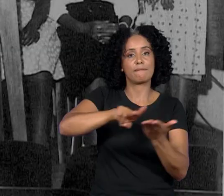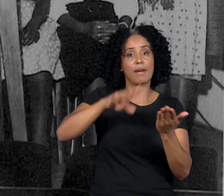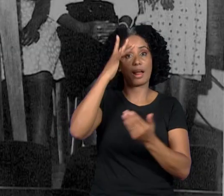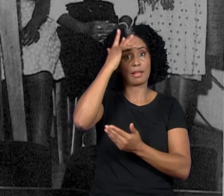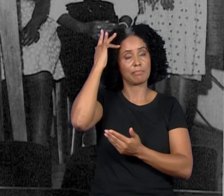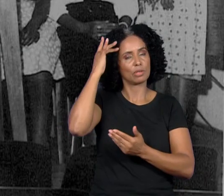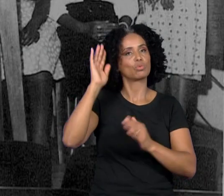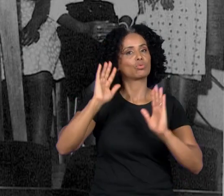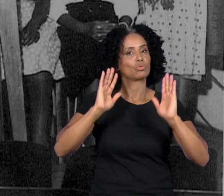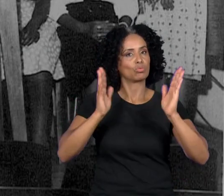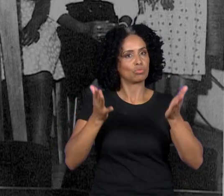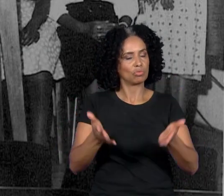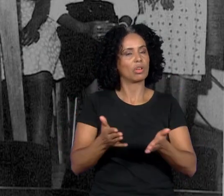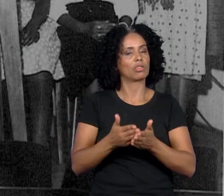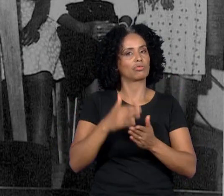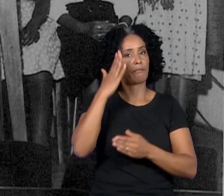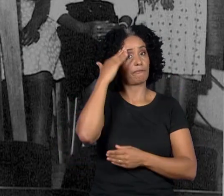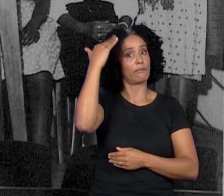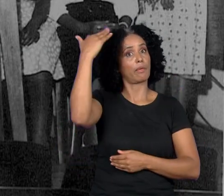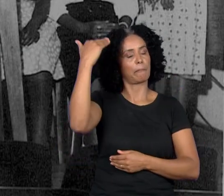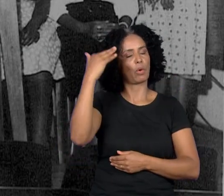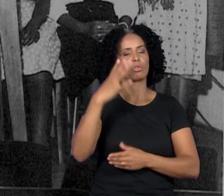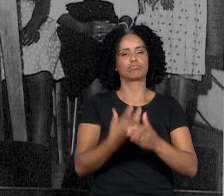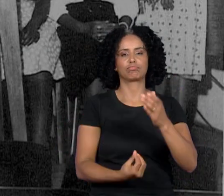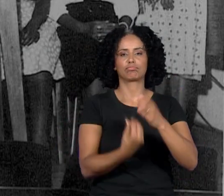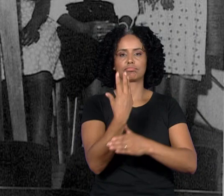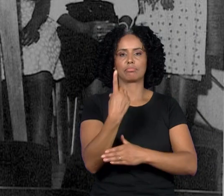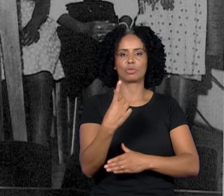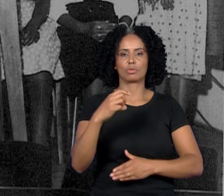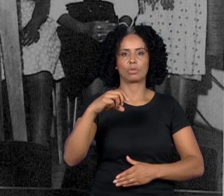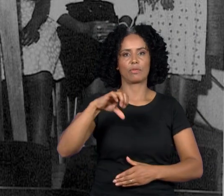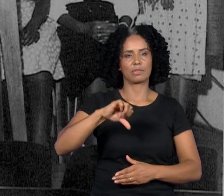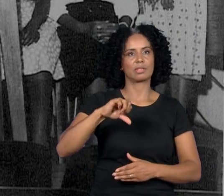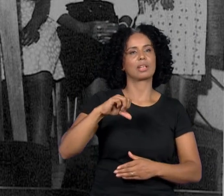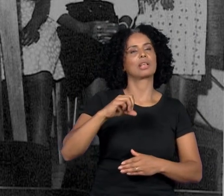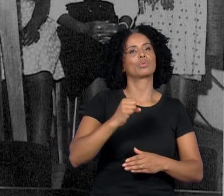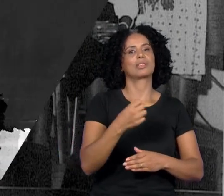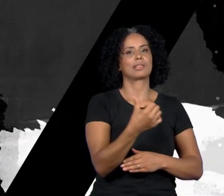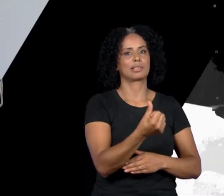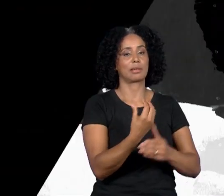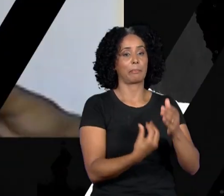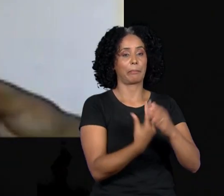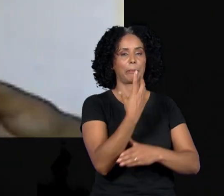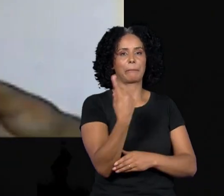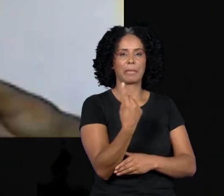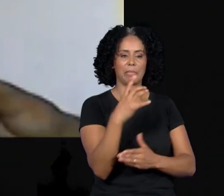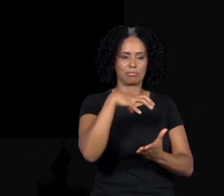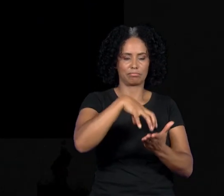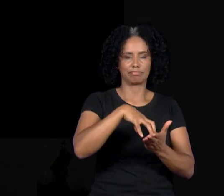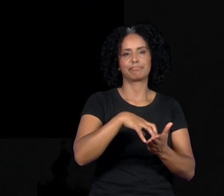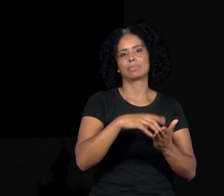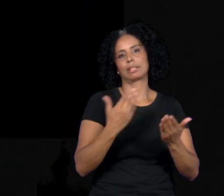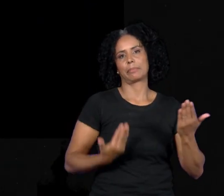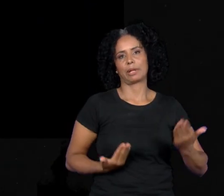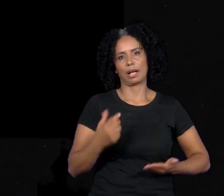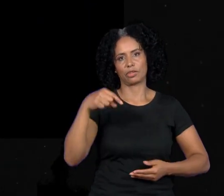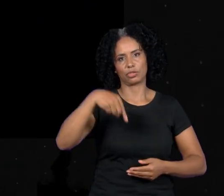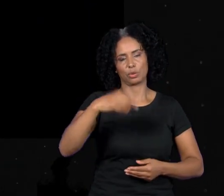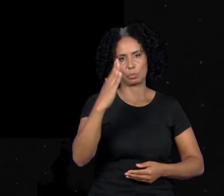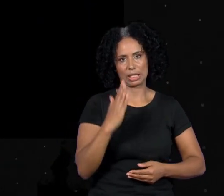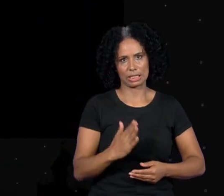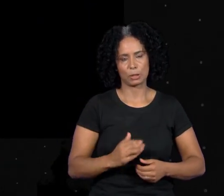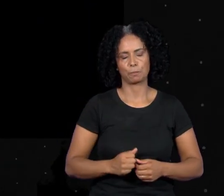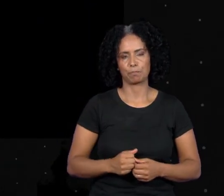em 1936, constituísse a primeira associação de empregadas domésticas no Brasil. Aí fundamos a Associação de